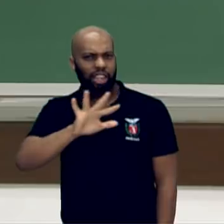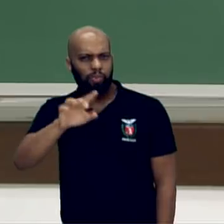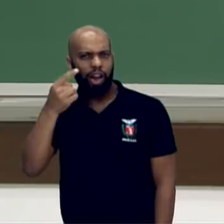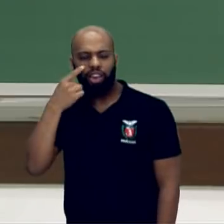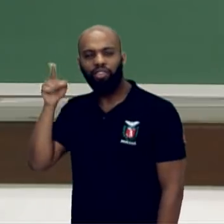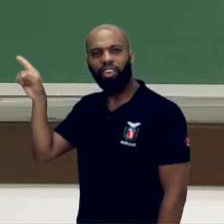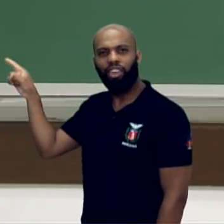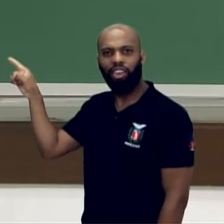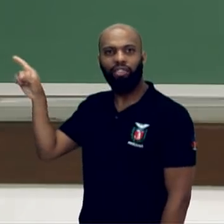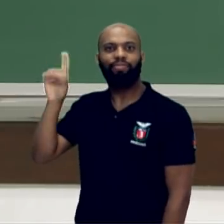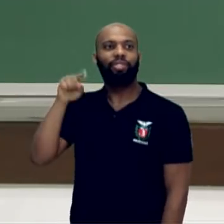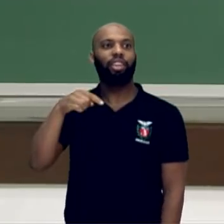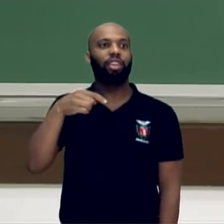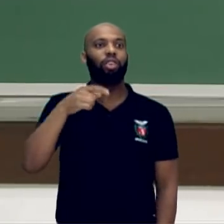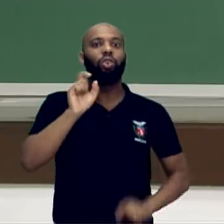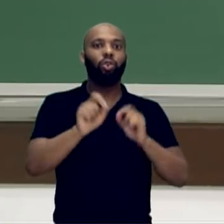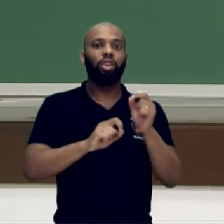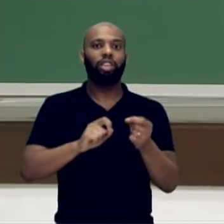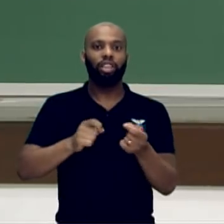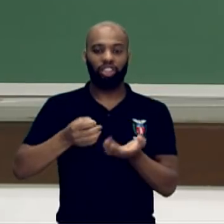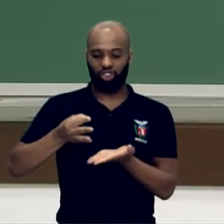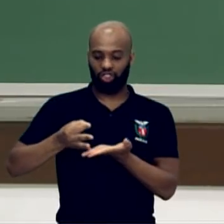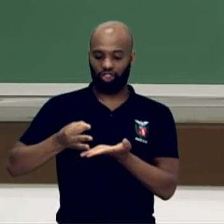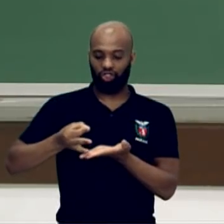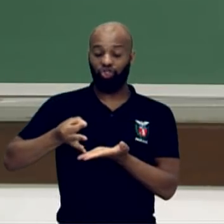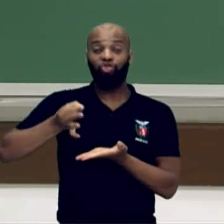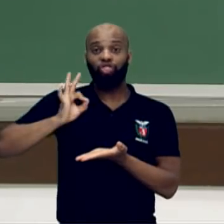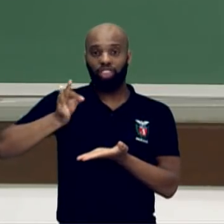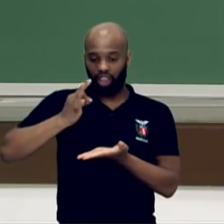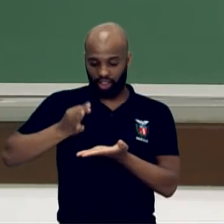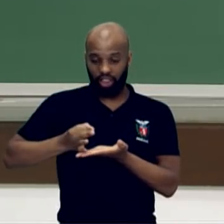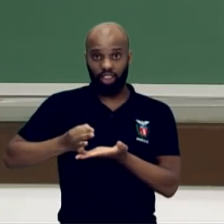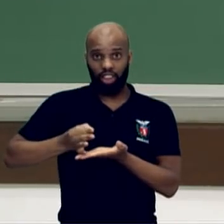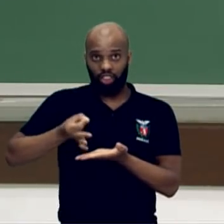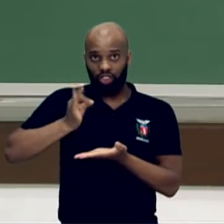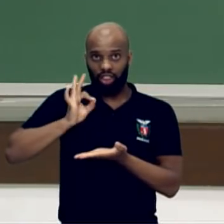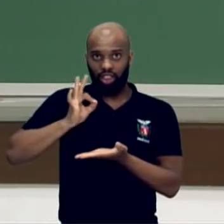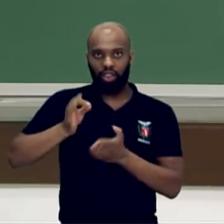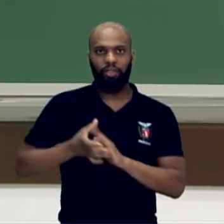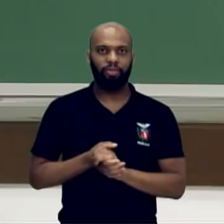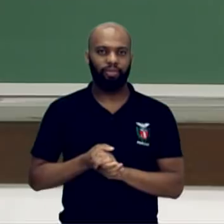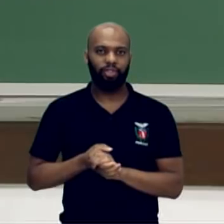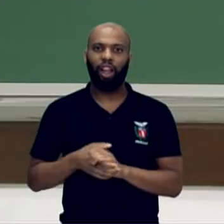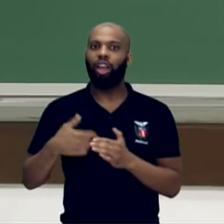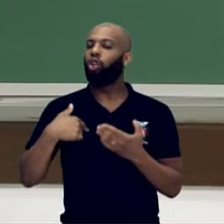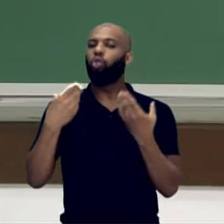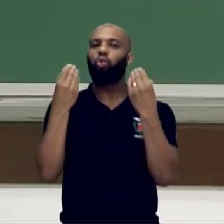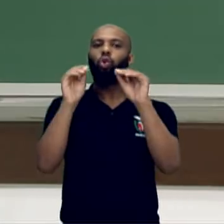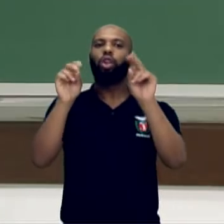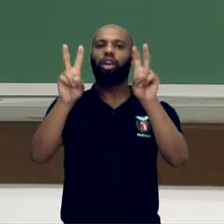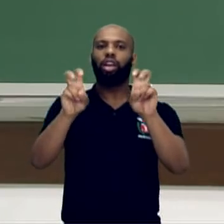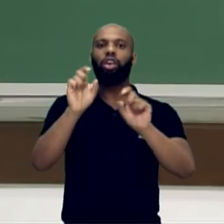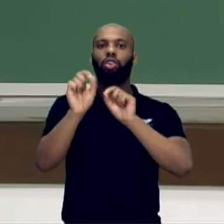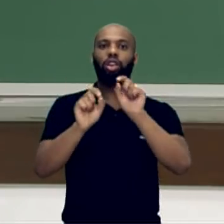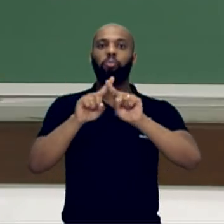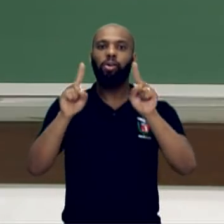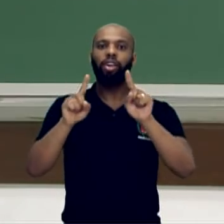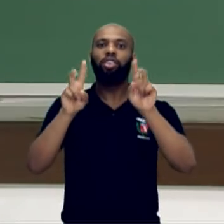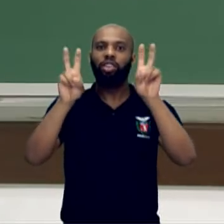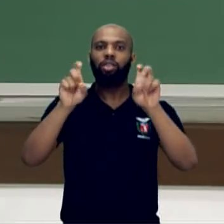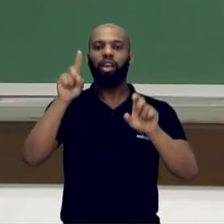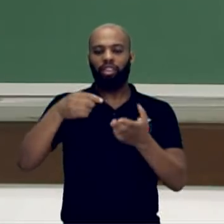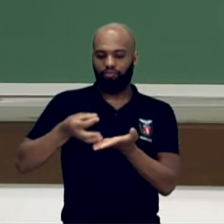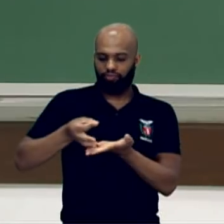vendo? A imagem de uma xícara. Eu não coloquei aqui, mas o título desse poema é